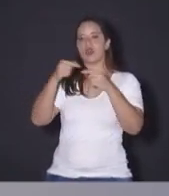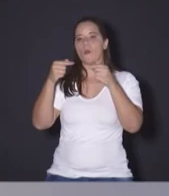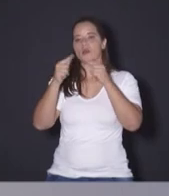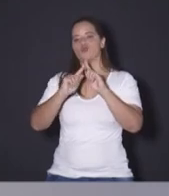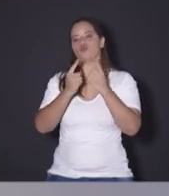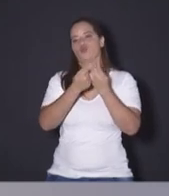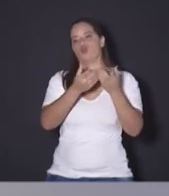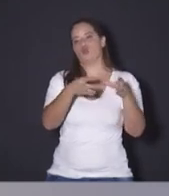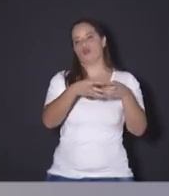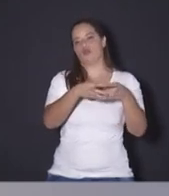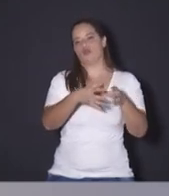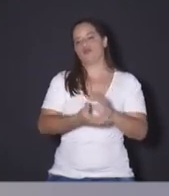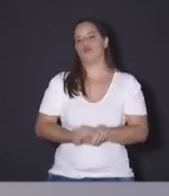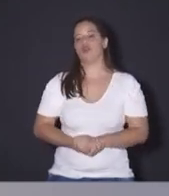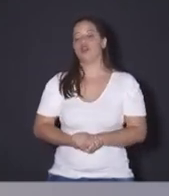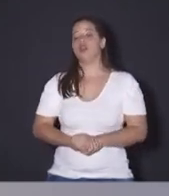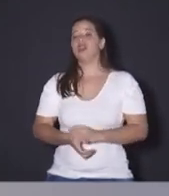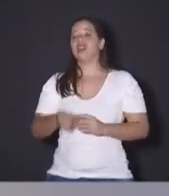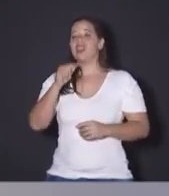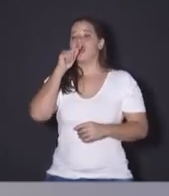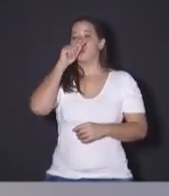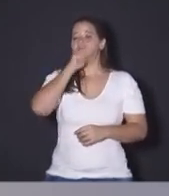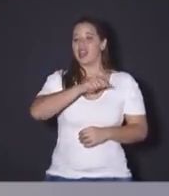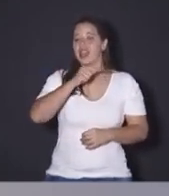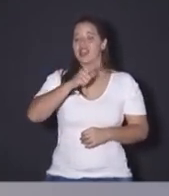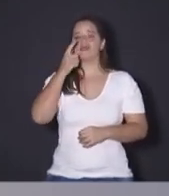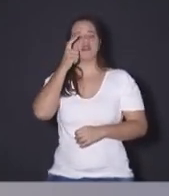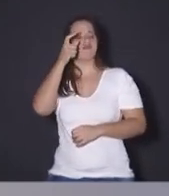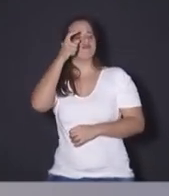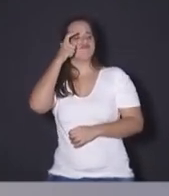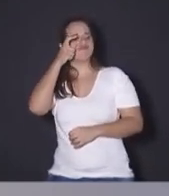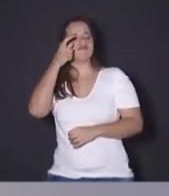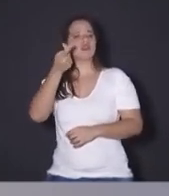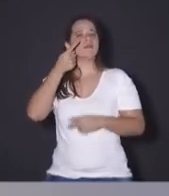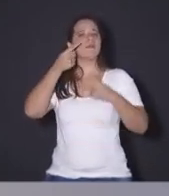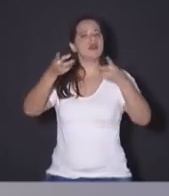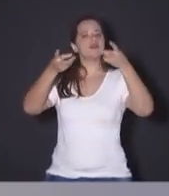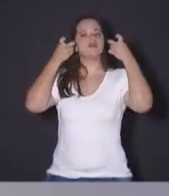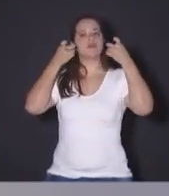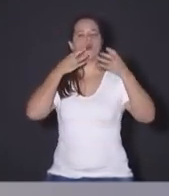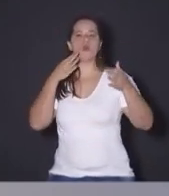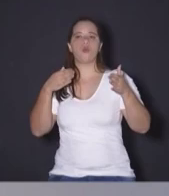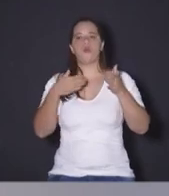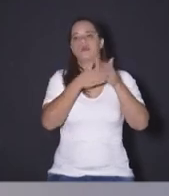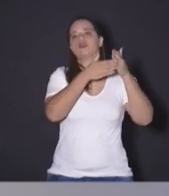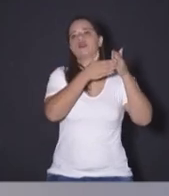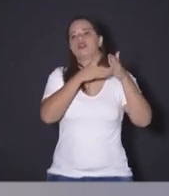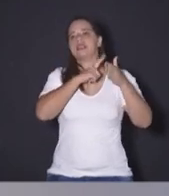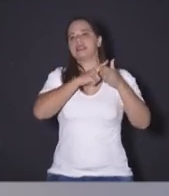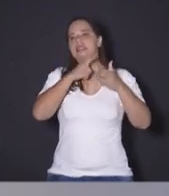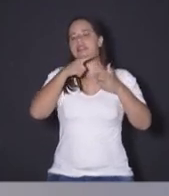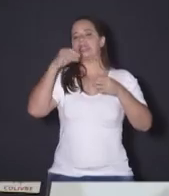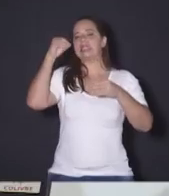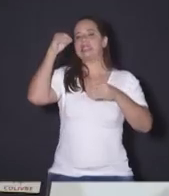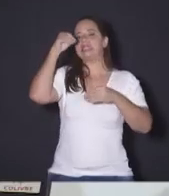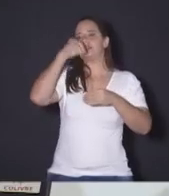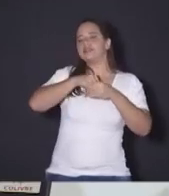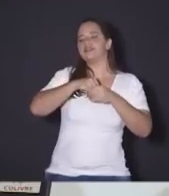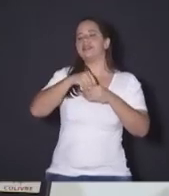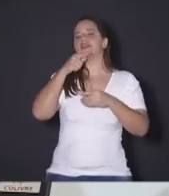grupo isso daí interessante pra ver é que impacto a gente vai ter é